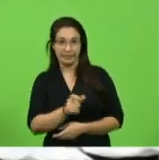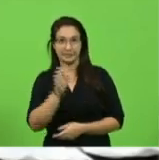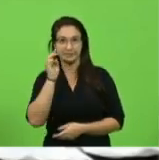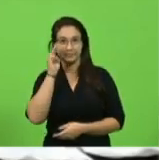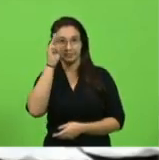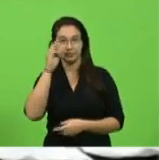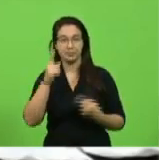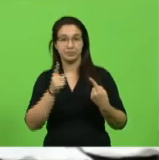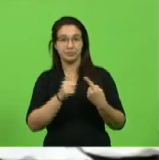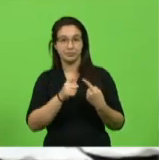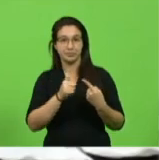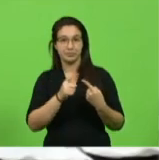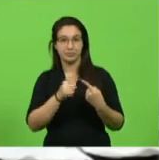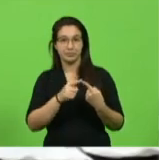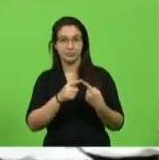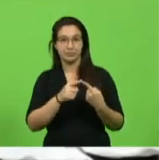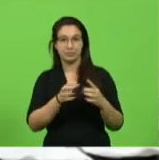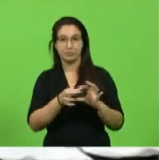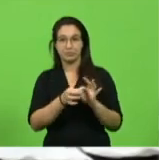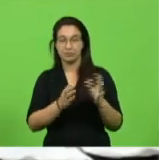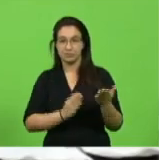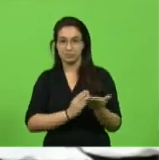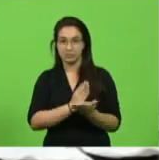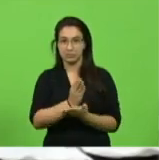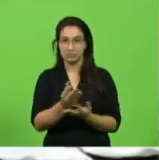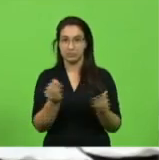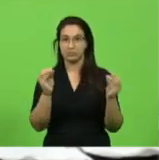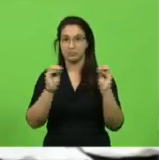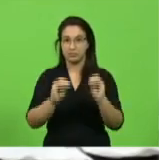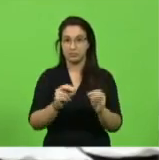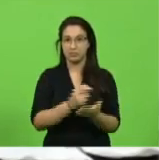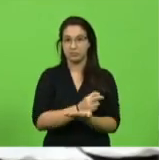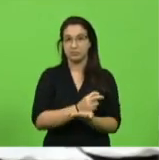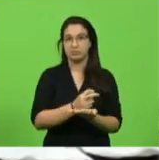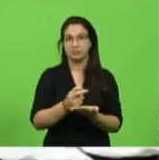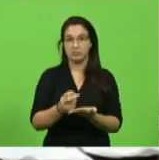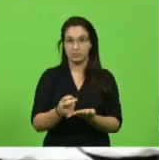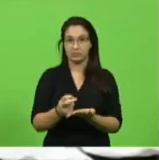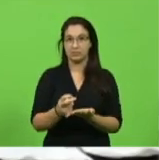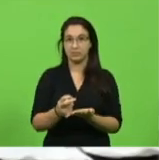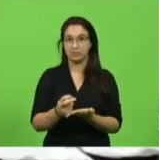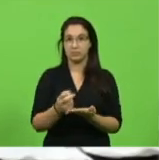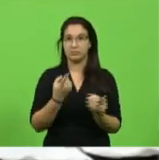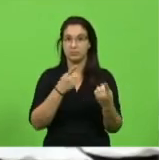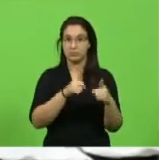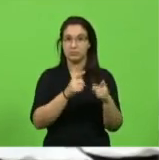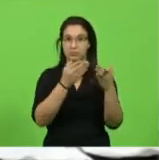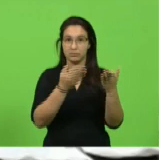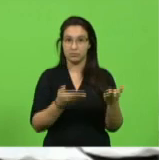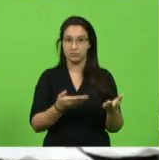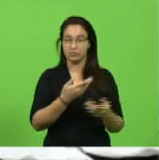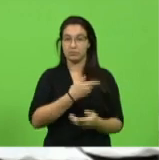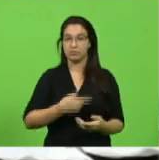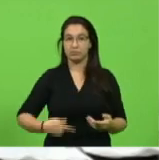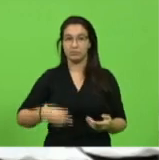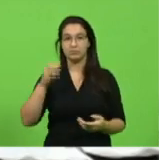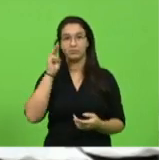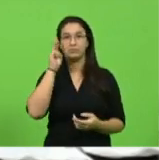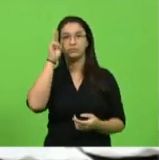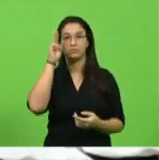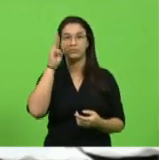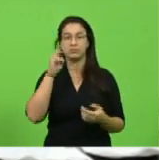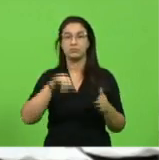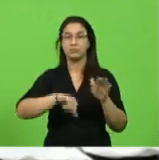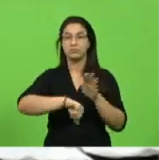primeiro, autorizar a instauração de processo de impeachment em face do governador do Estado, Carlos Moisés da Silva, pelos crimes